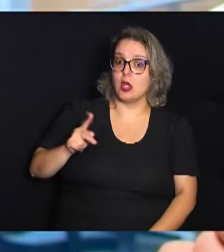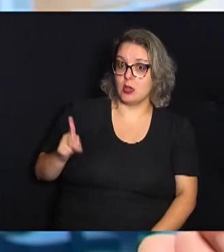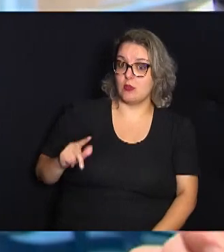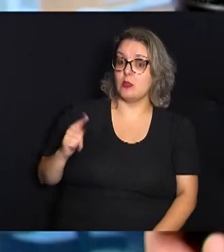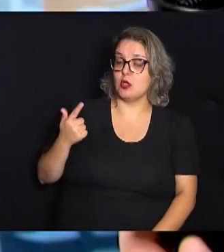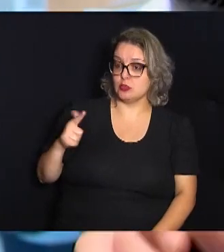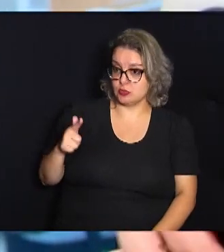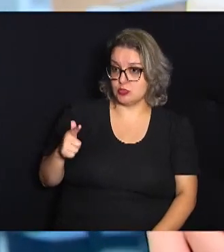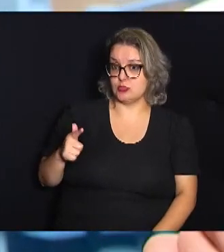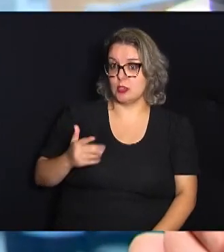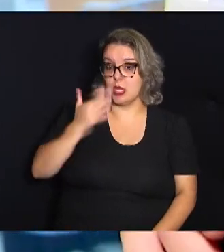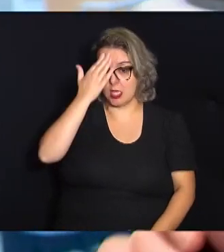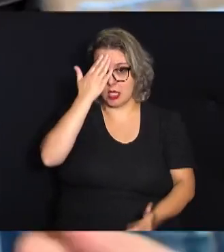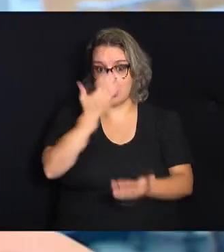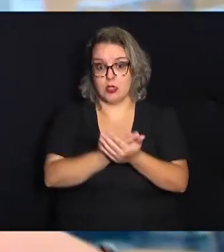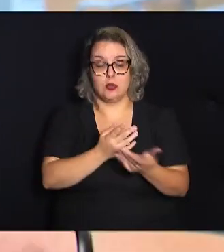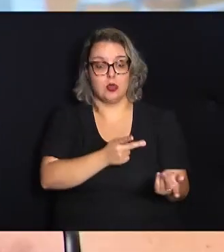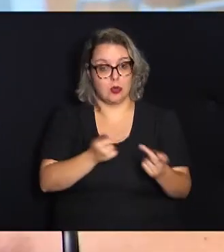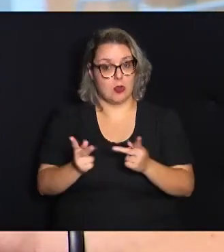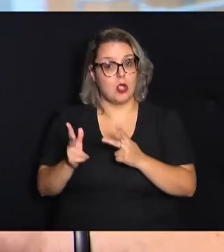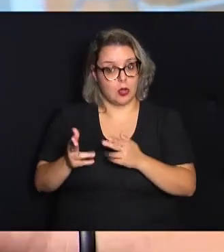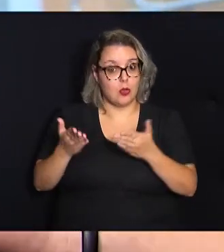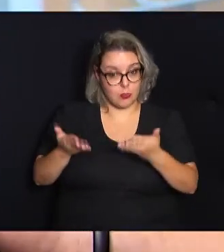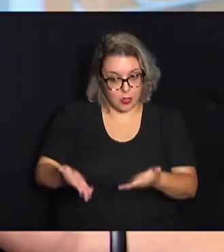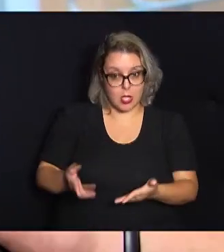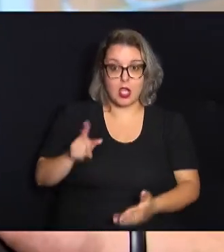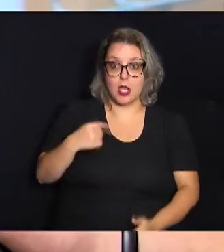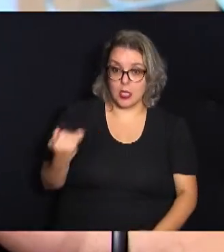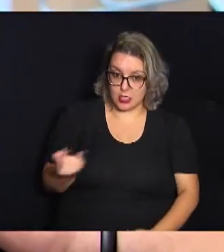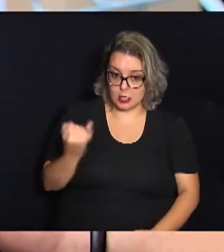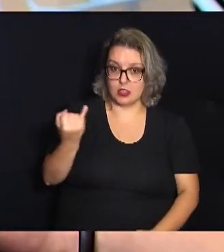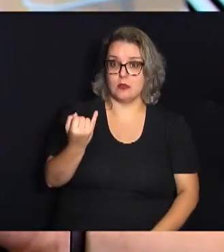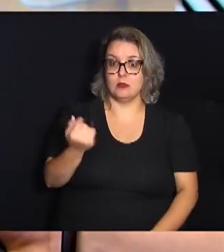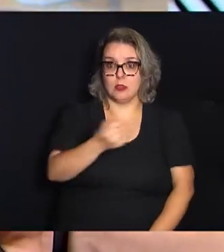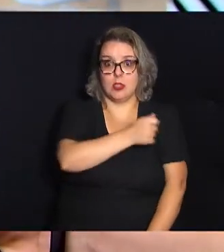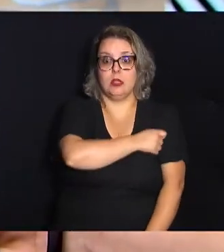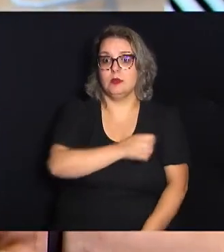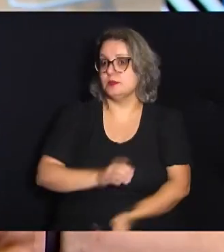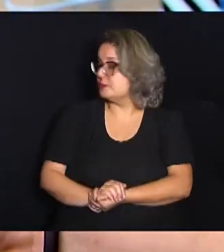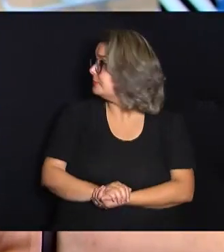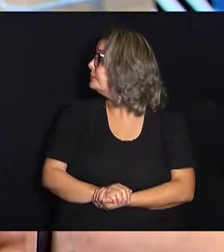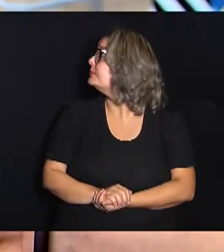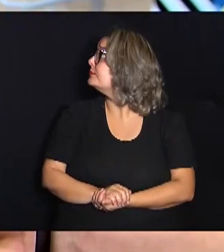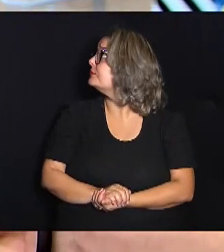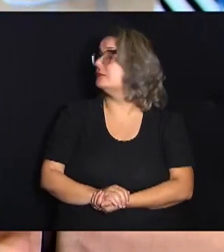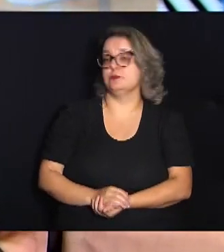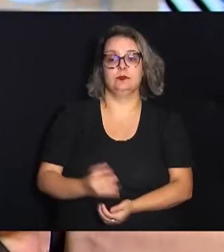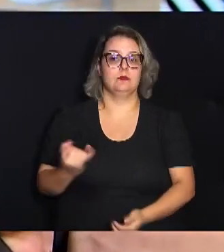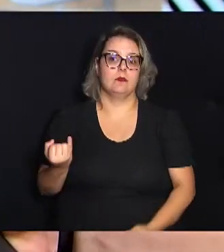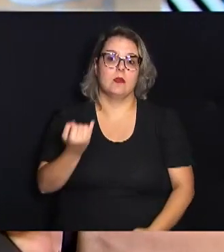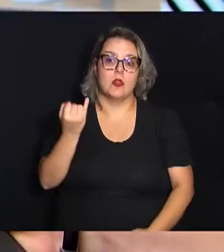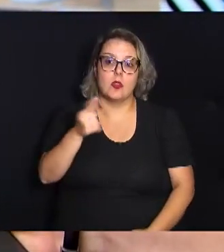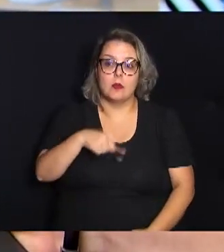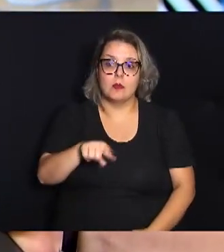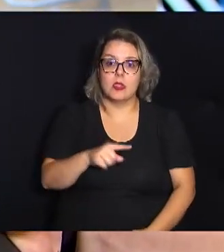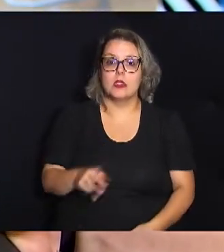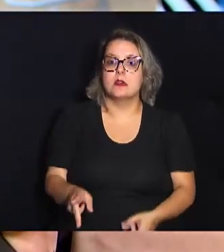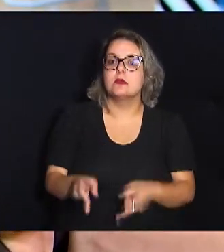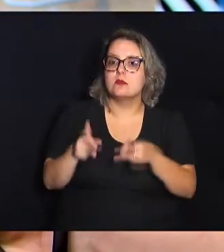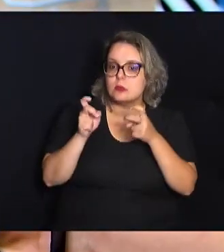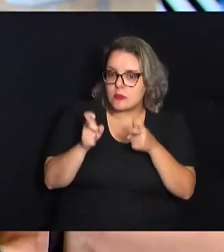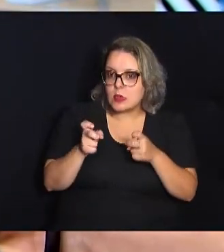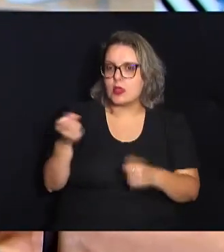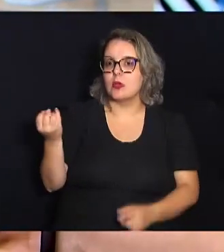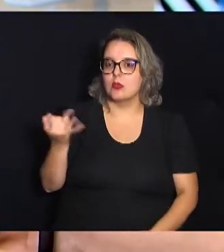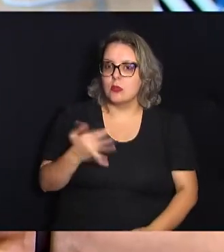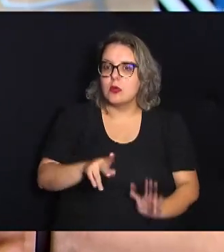Geografia acredita que visitas como essas são fundamentais para os alunos. É importante para eles poderem perceber o quanto eles